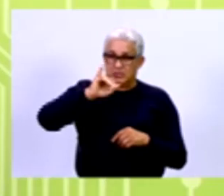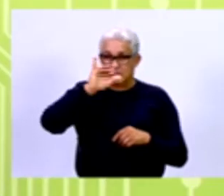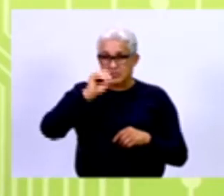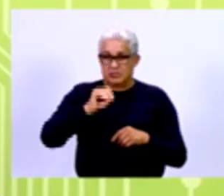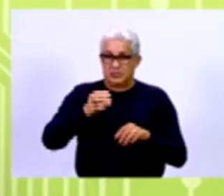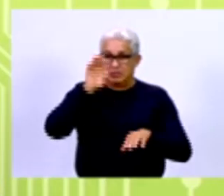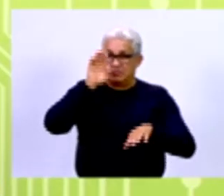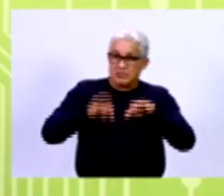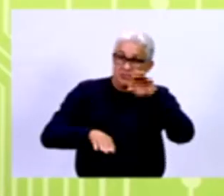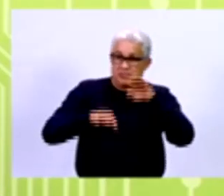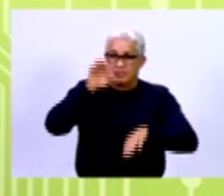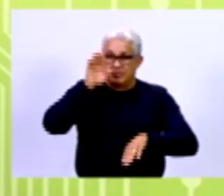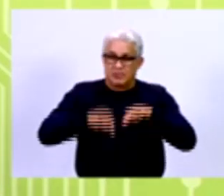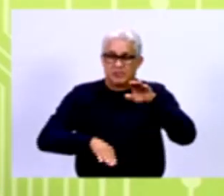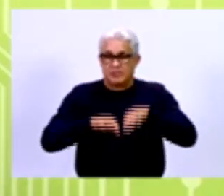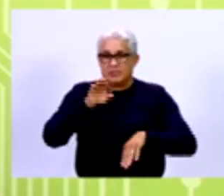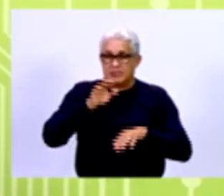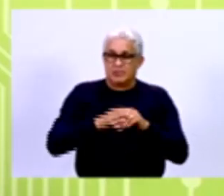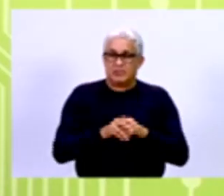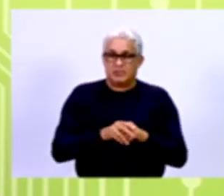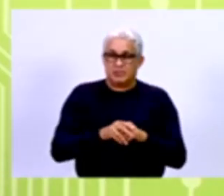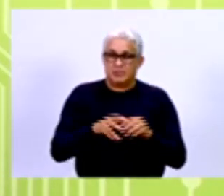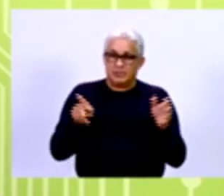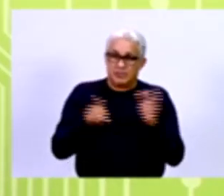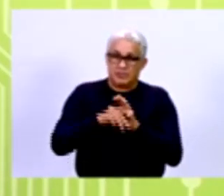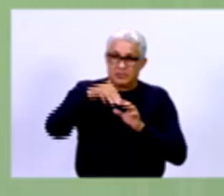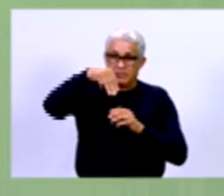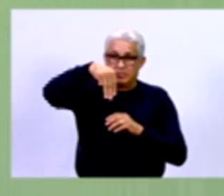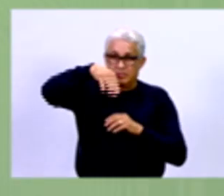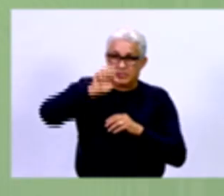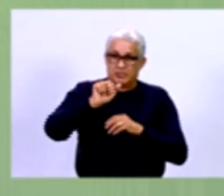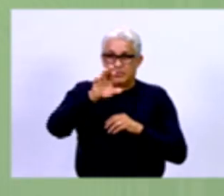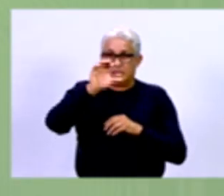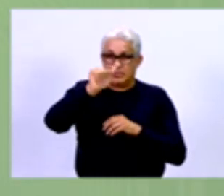professora sinalizou, a partir das forças de mercado, né?